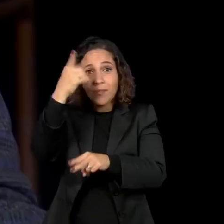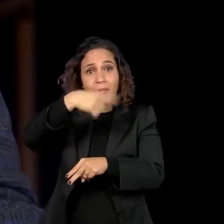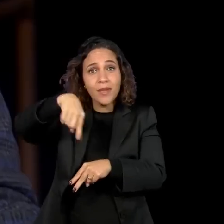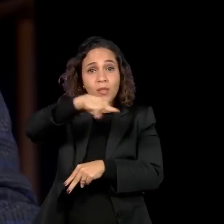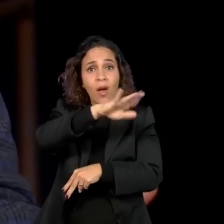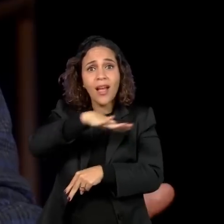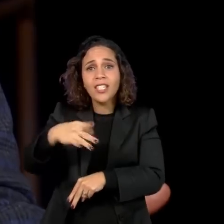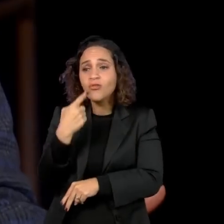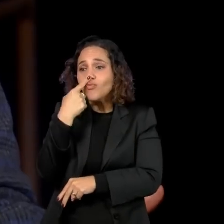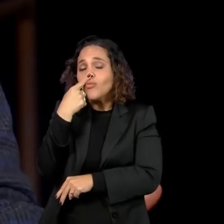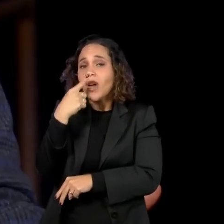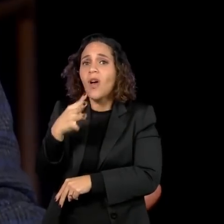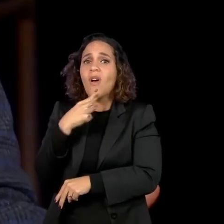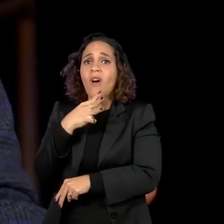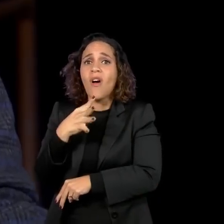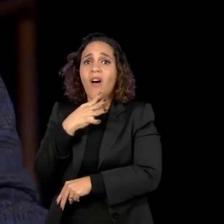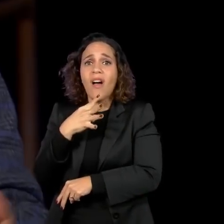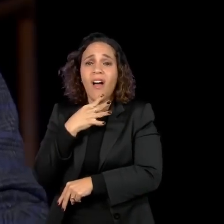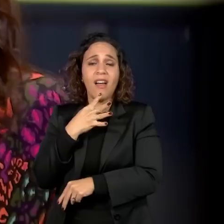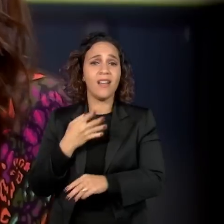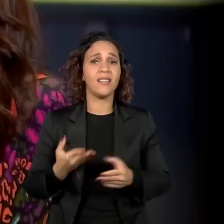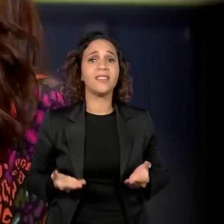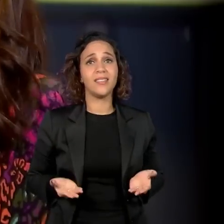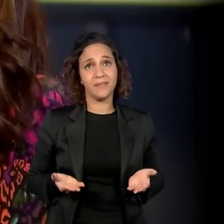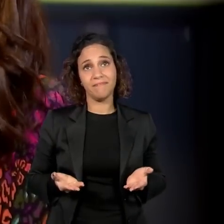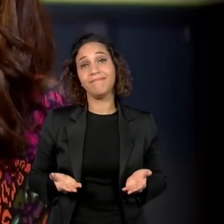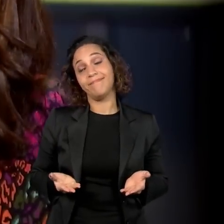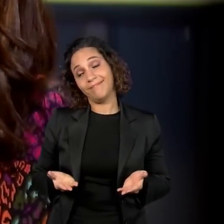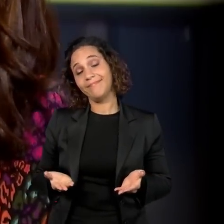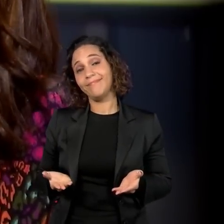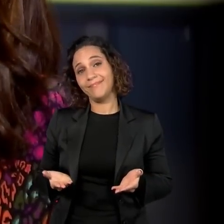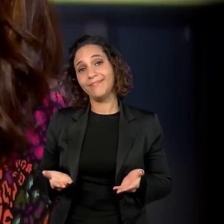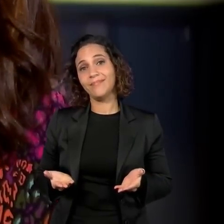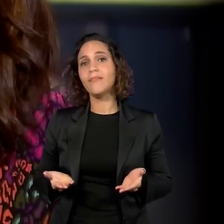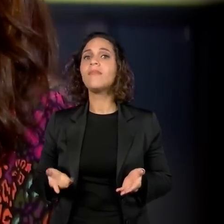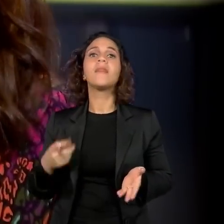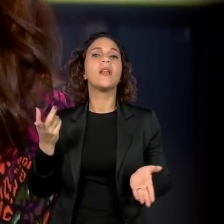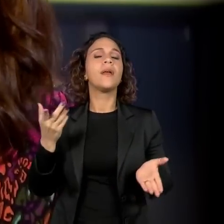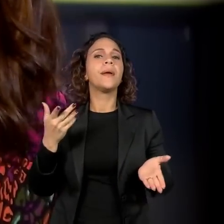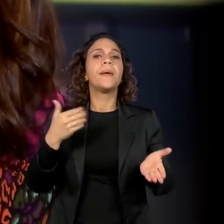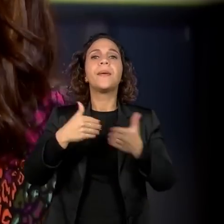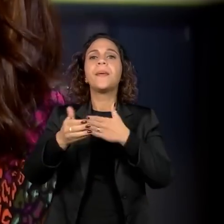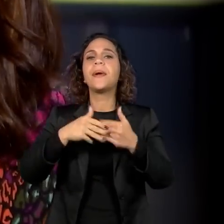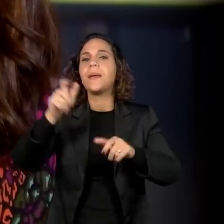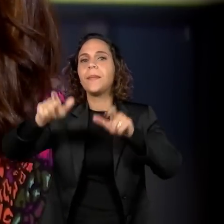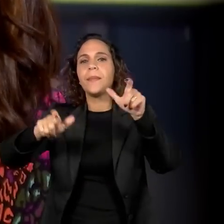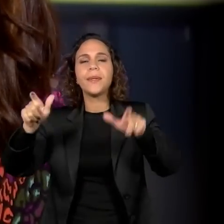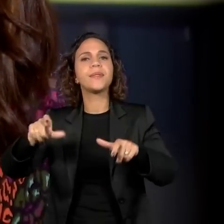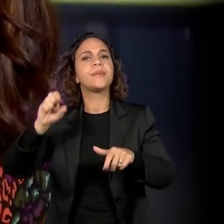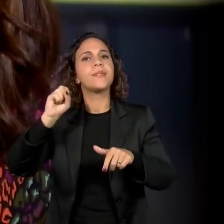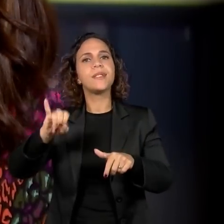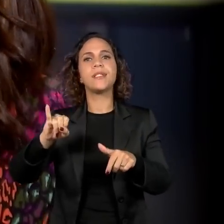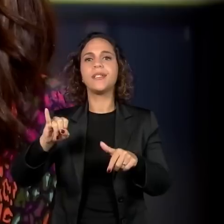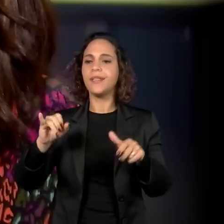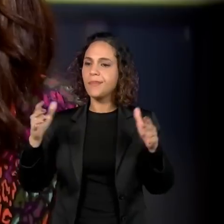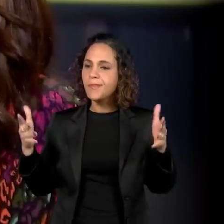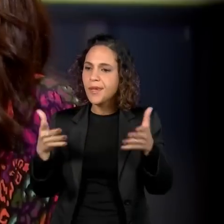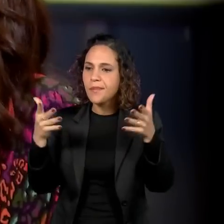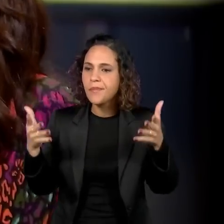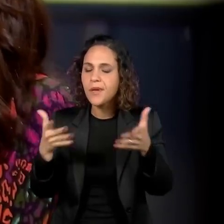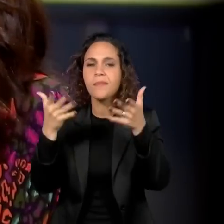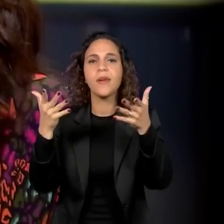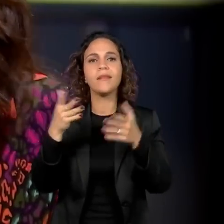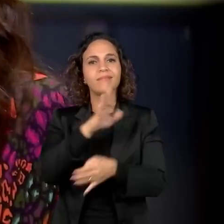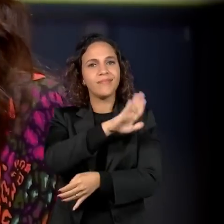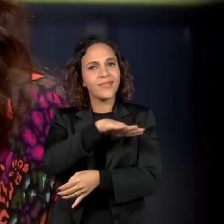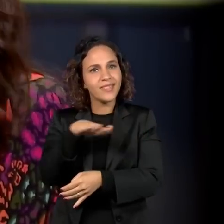de que casa, estão lá. Isso é estatístico, né? Então, assim, qualquer colega que faça esse trabalho com crianças menores em escolas